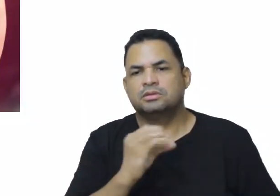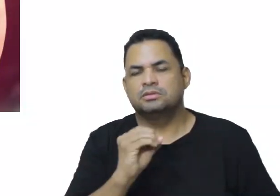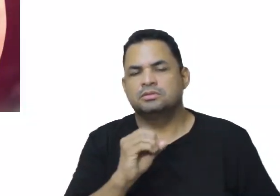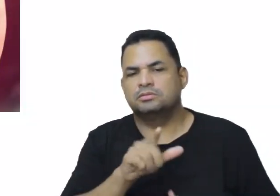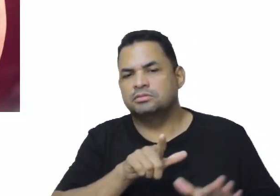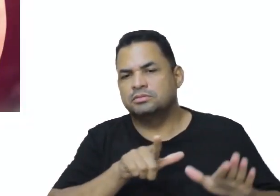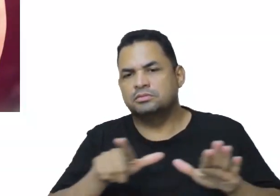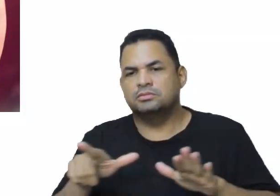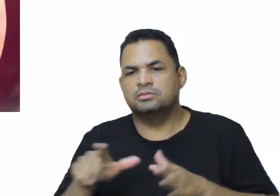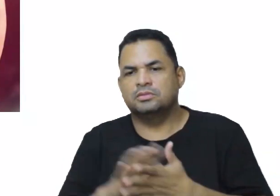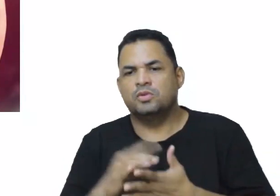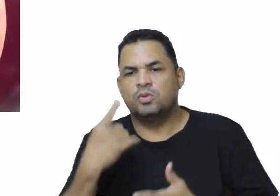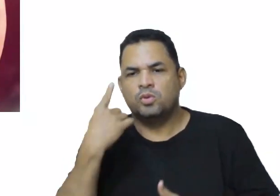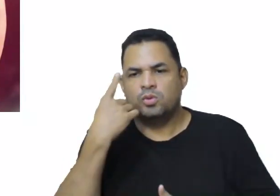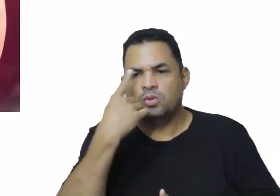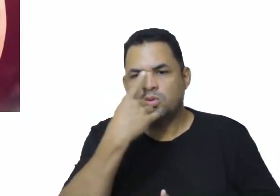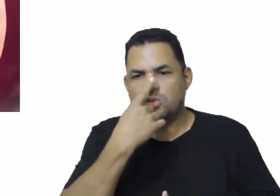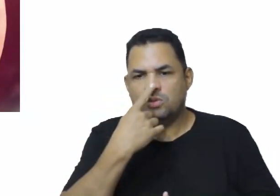10ª semana, os olhos estão